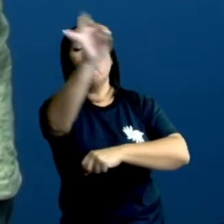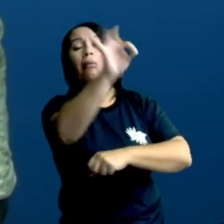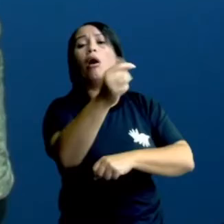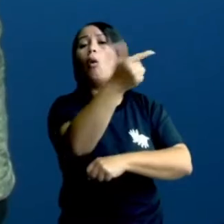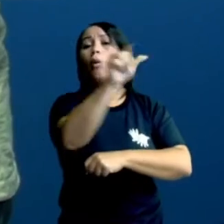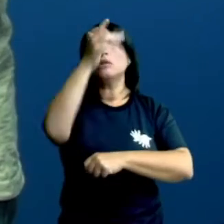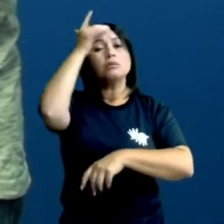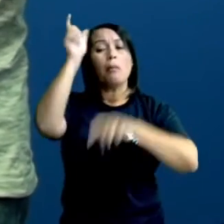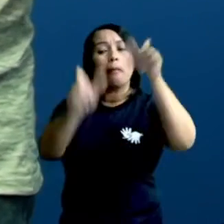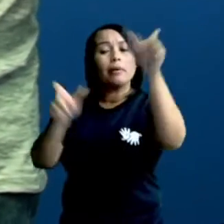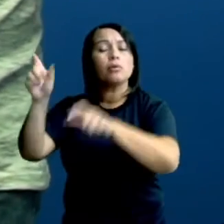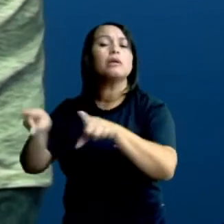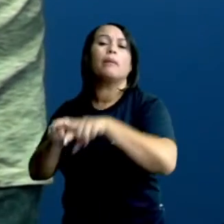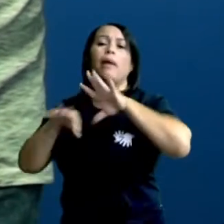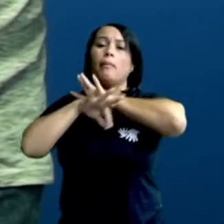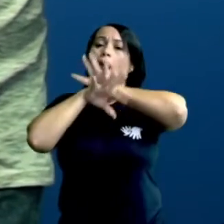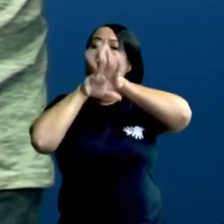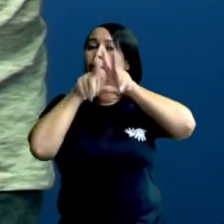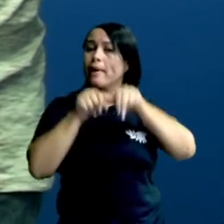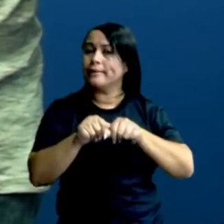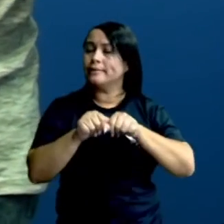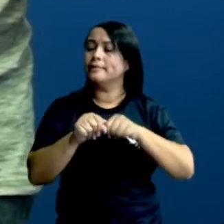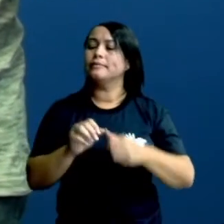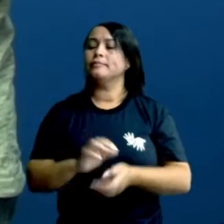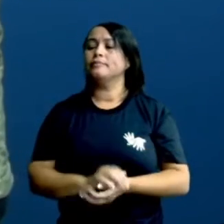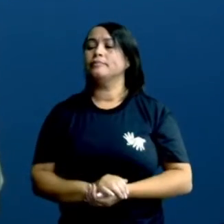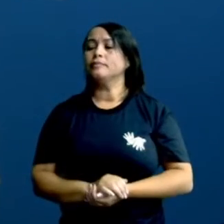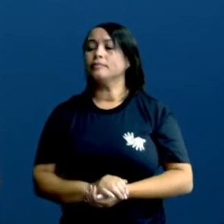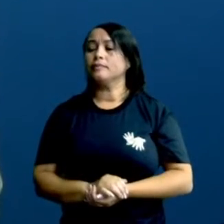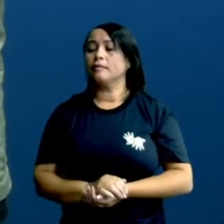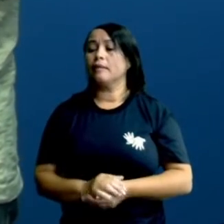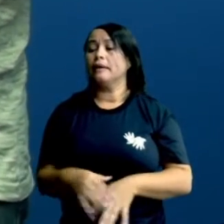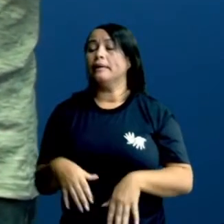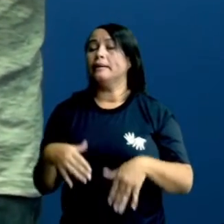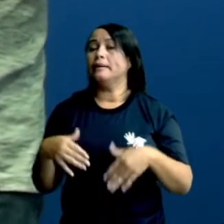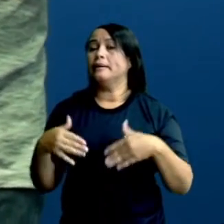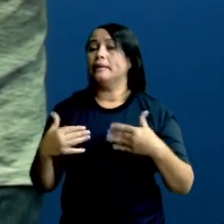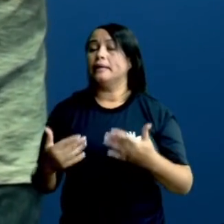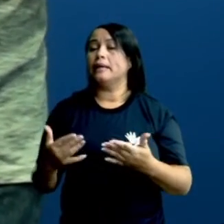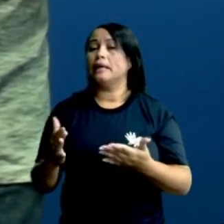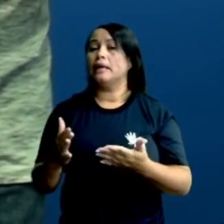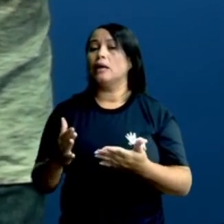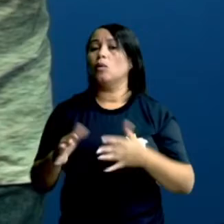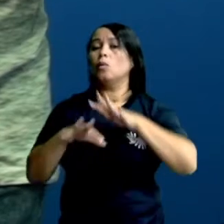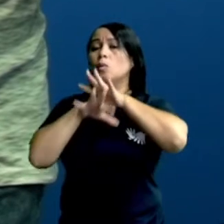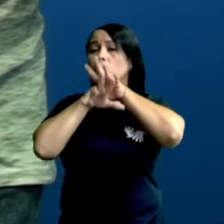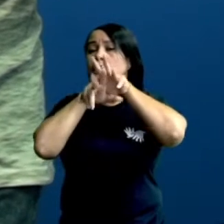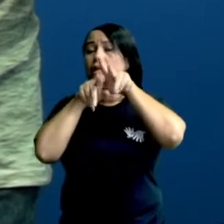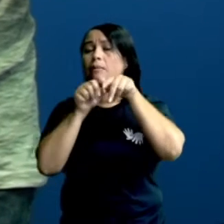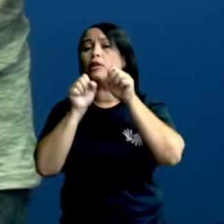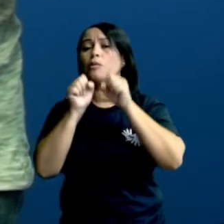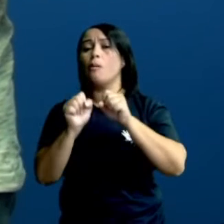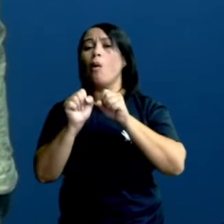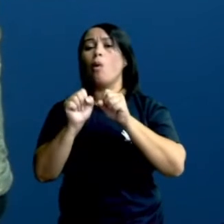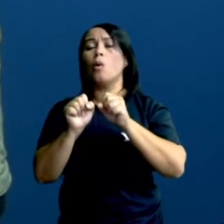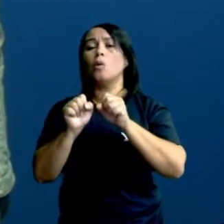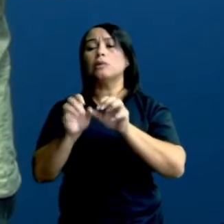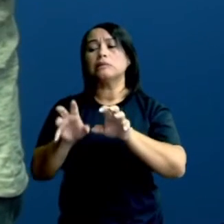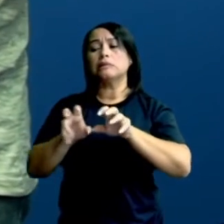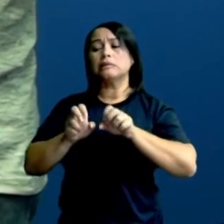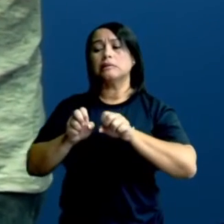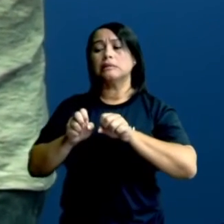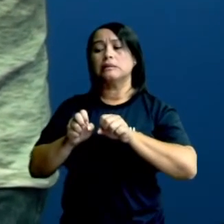humanos quanto para animais. E os animais podem adquirir tanto a